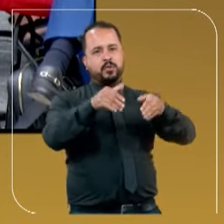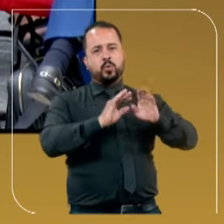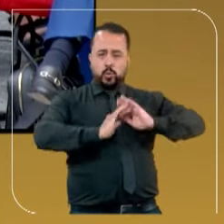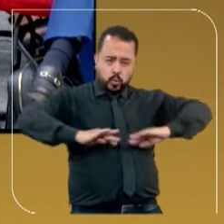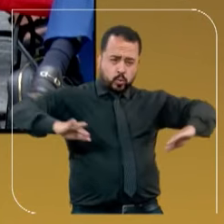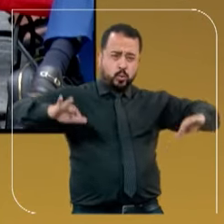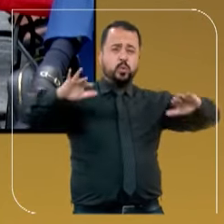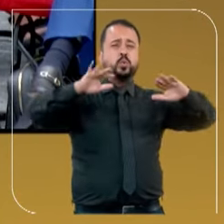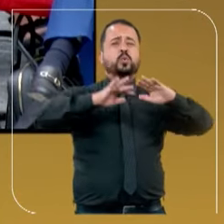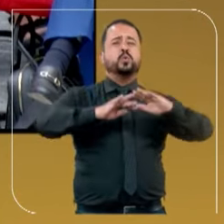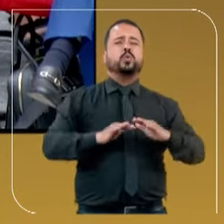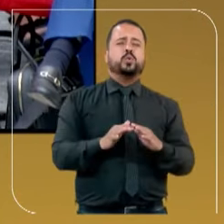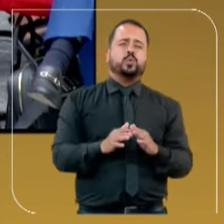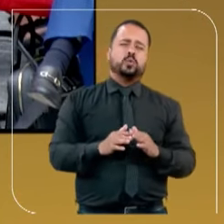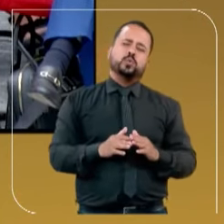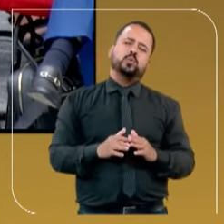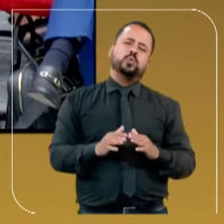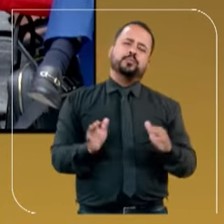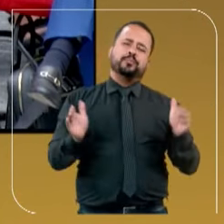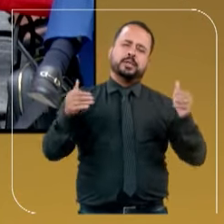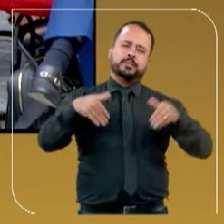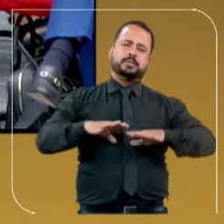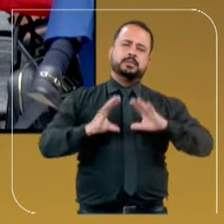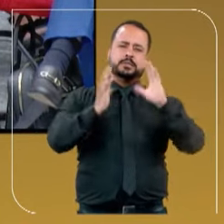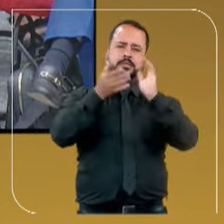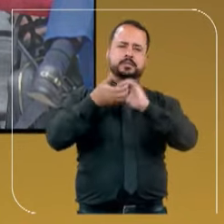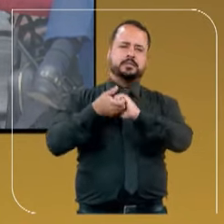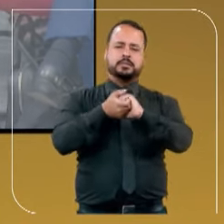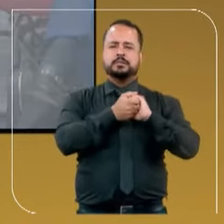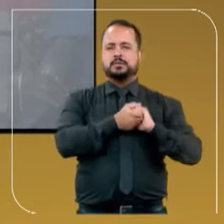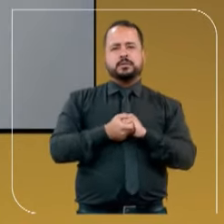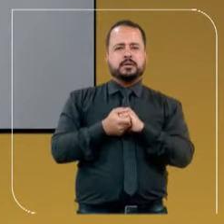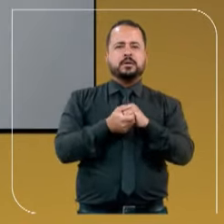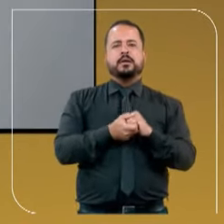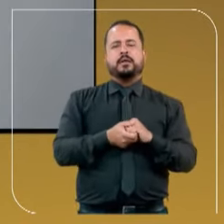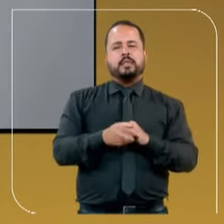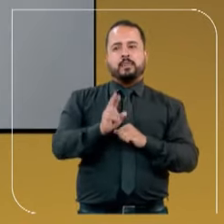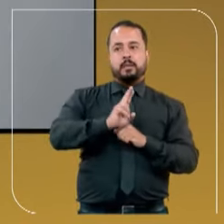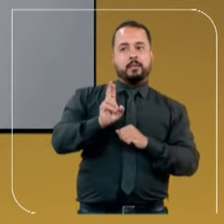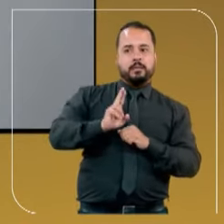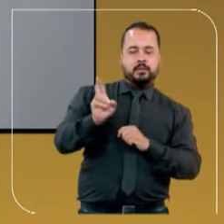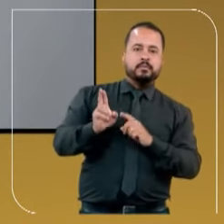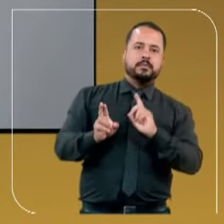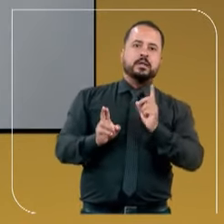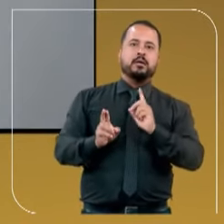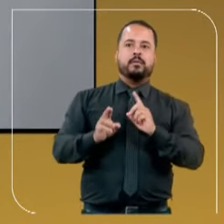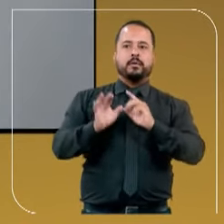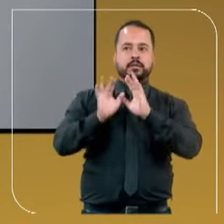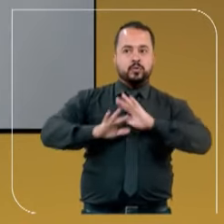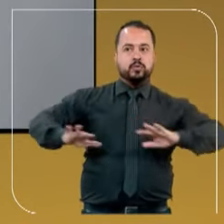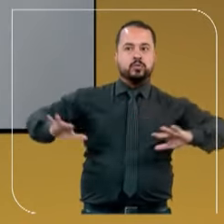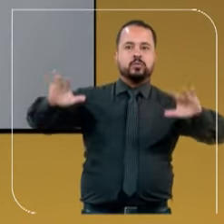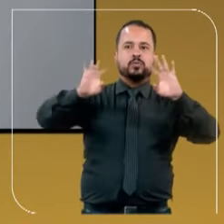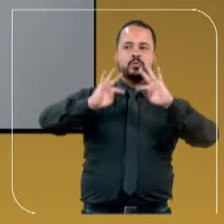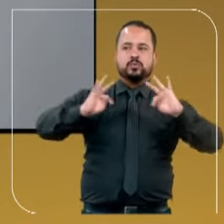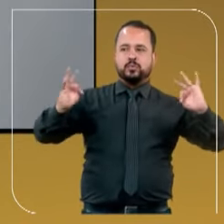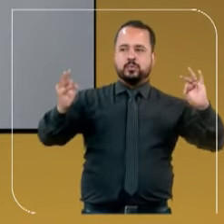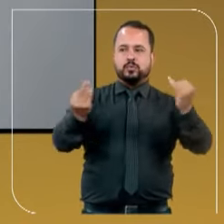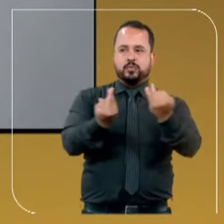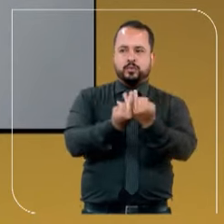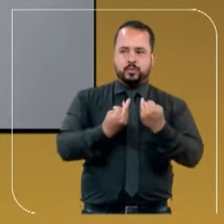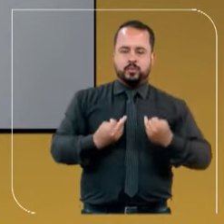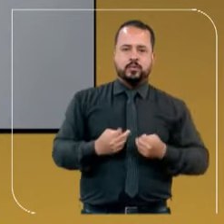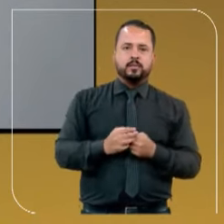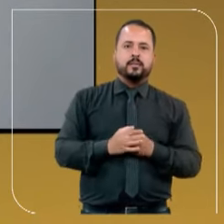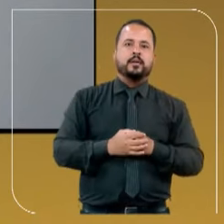aqui, já faço meus agradecimentos, sem nomeá-los, com medo de errar os nomes e esquecer alguém, e que largaram as